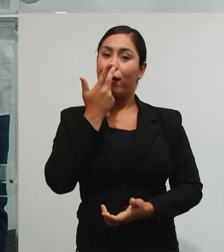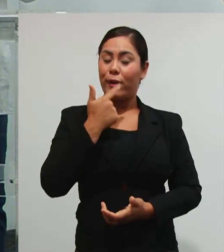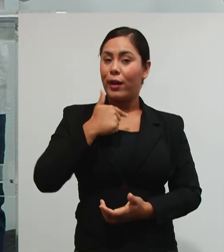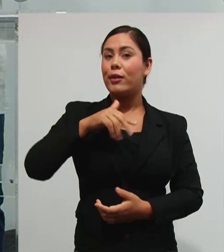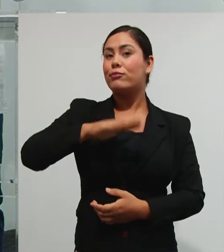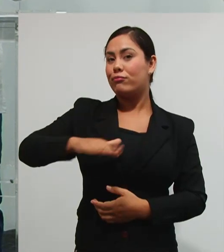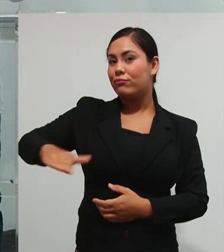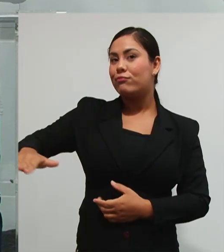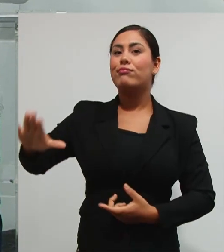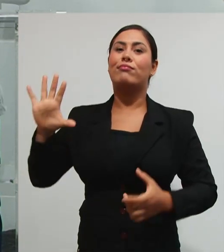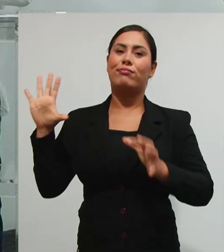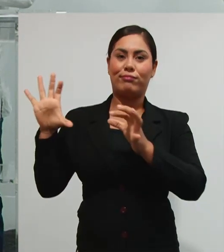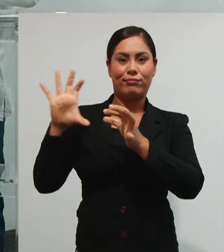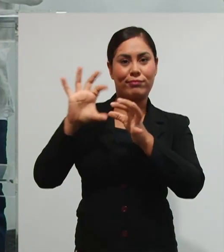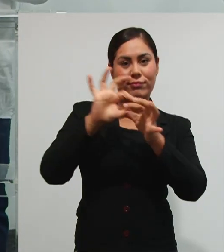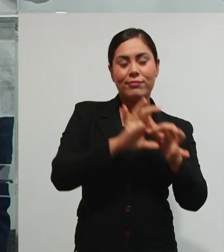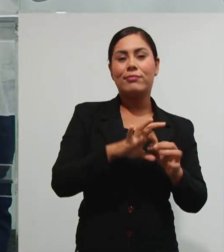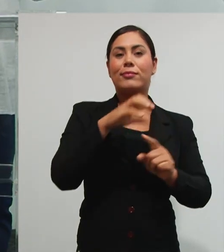nesse contexto